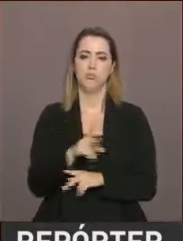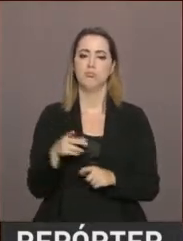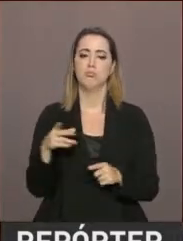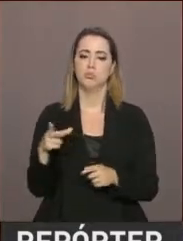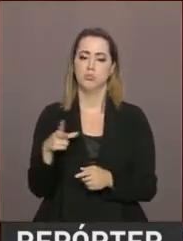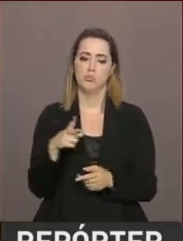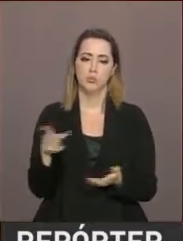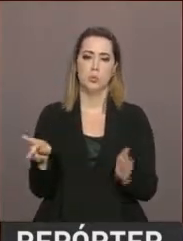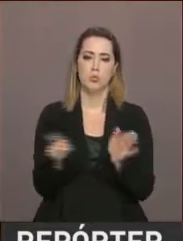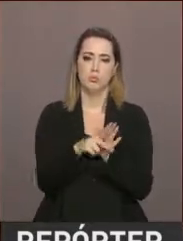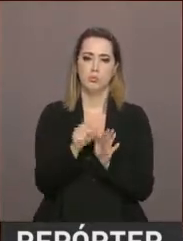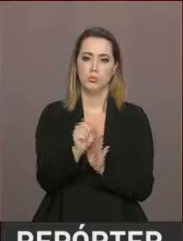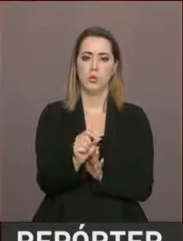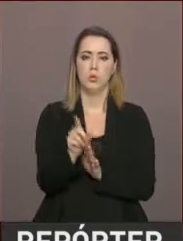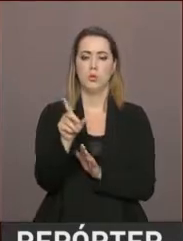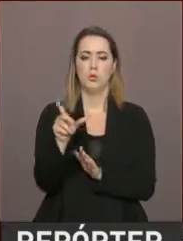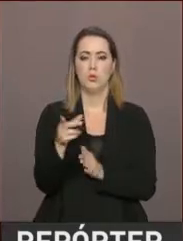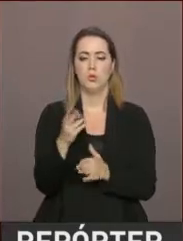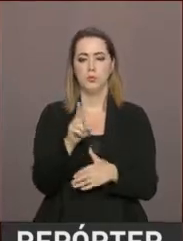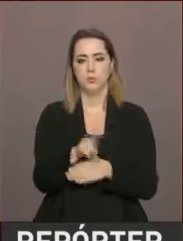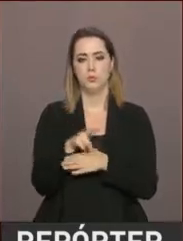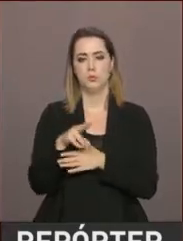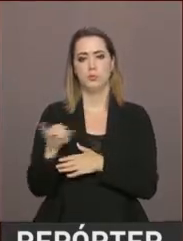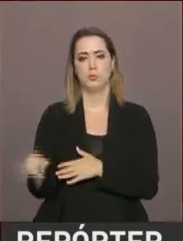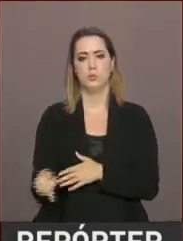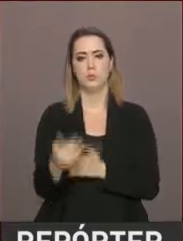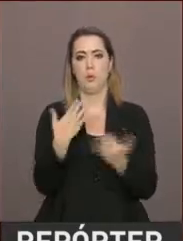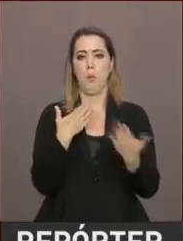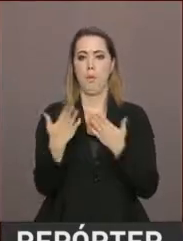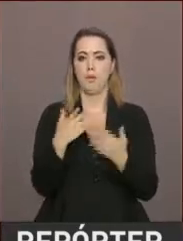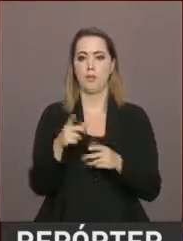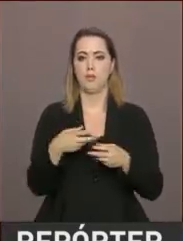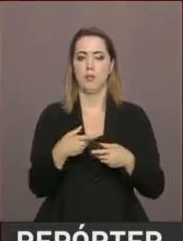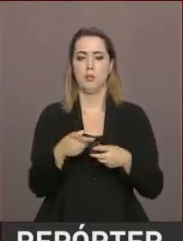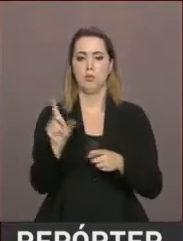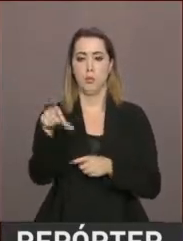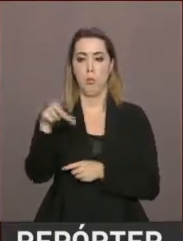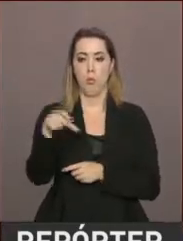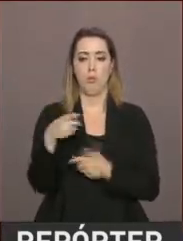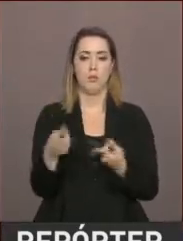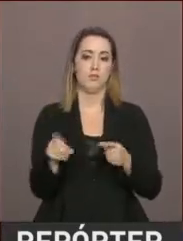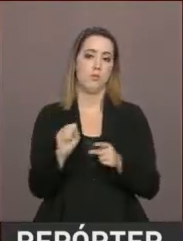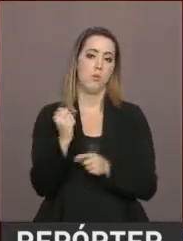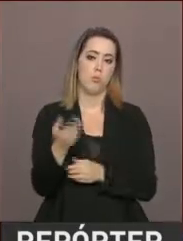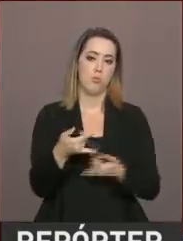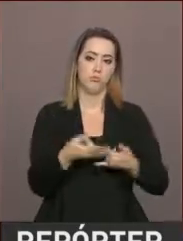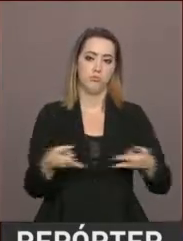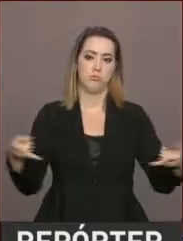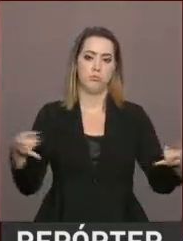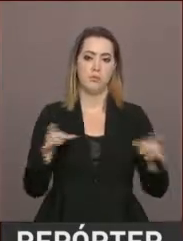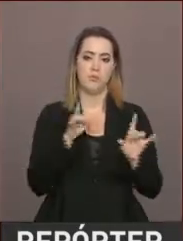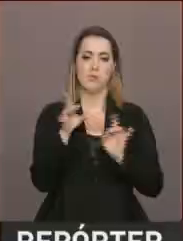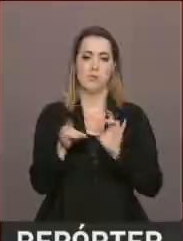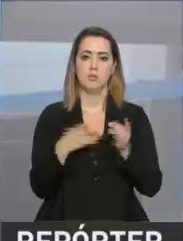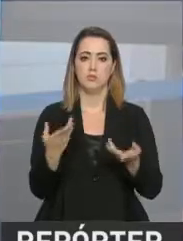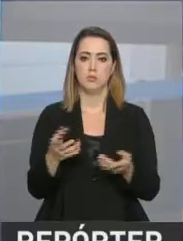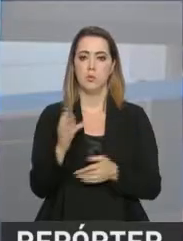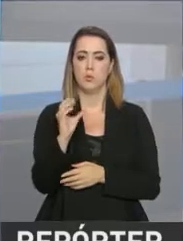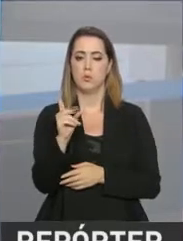crédito relativamente barato comparado com o cartão de crédito, com o cheque especial e o próprio crédito direto ao